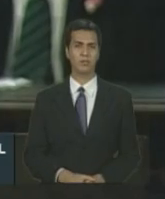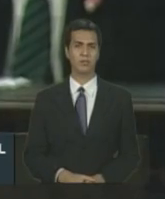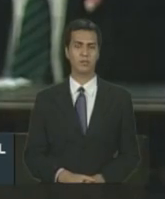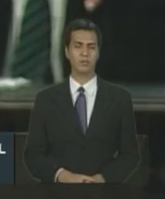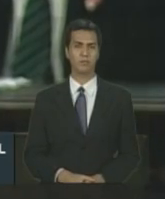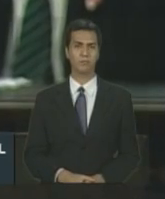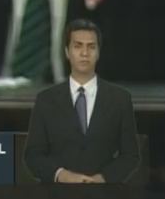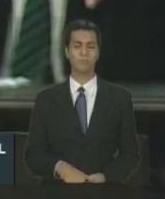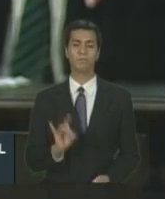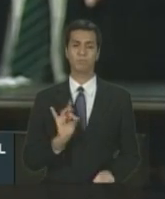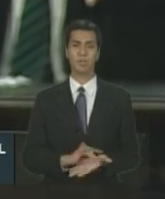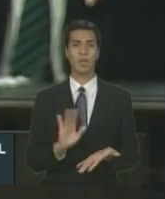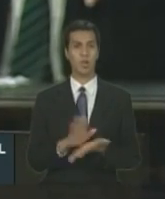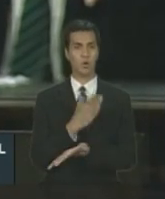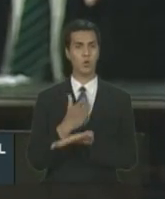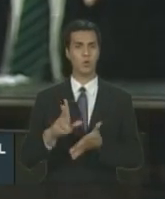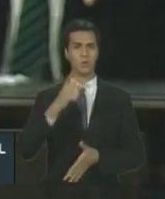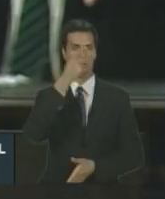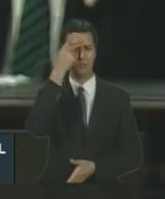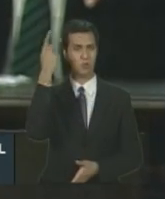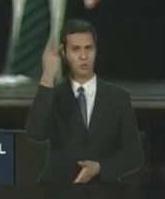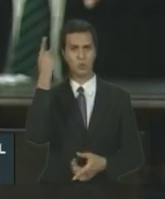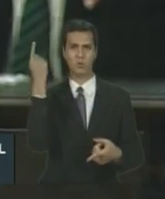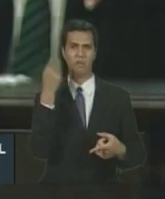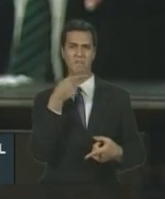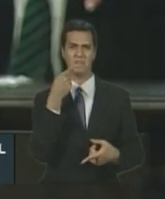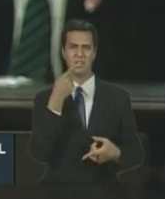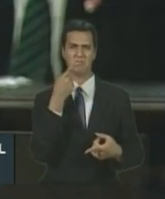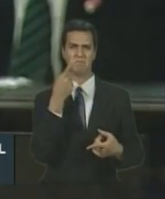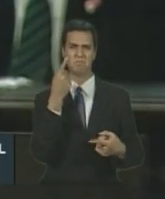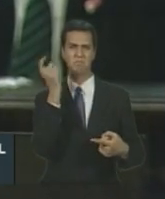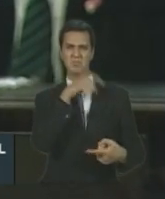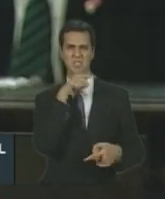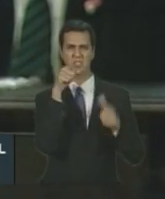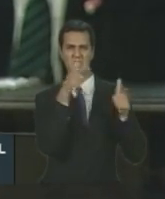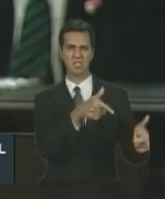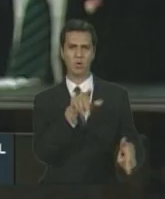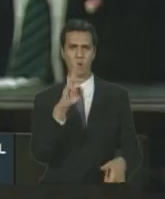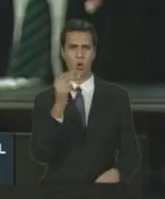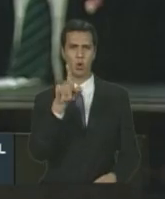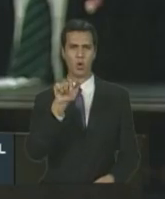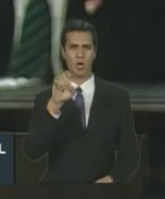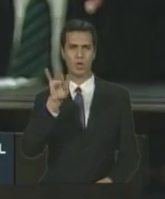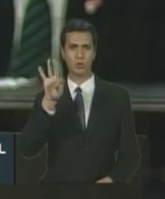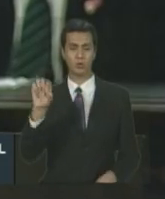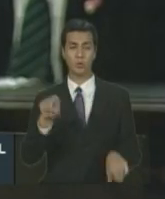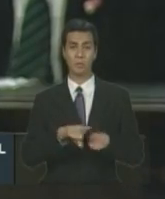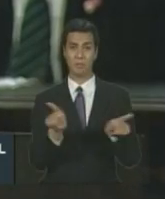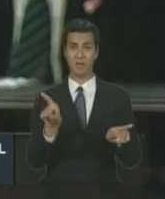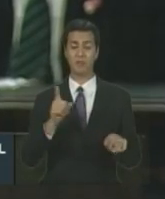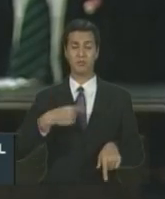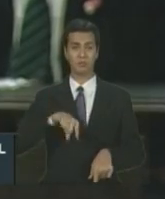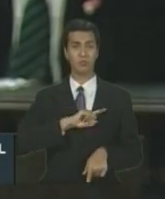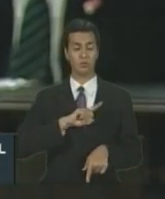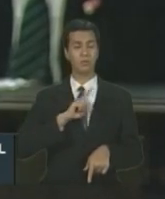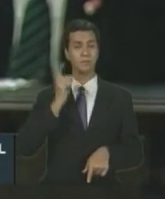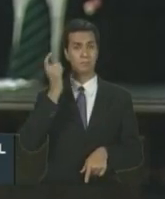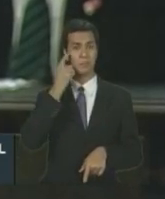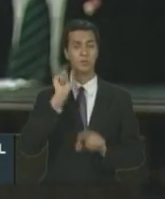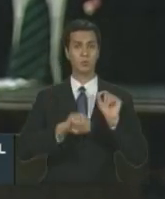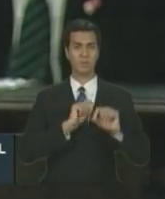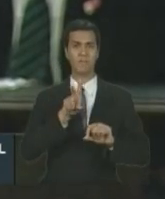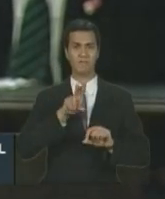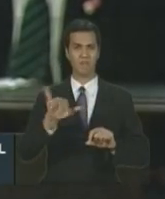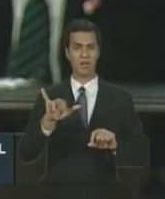Holocausto, que alguns negam, servirá sempre de paradigma contra a intolerância e contra esta